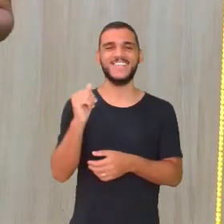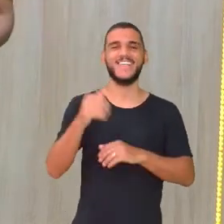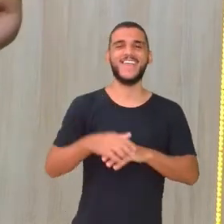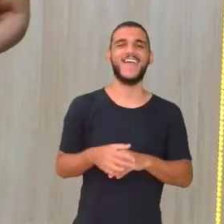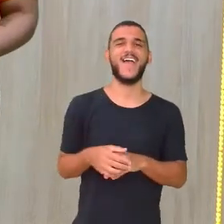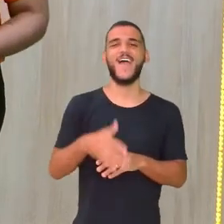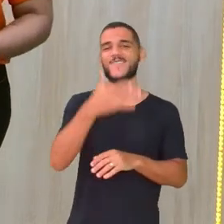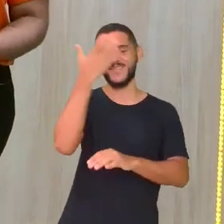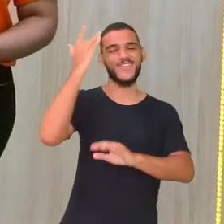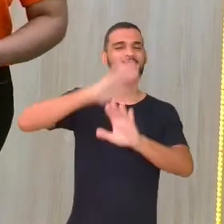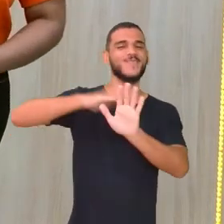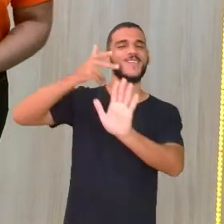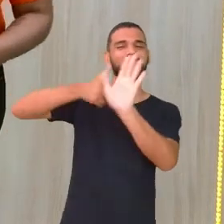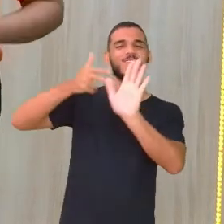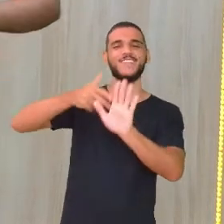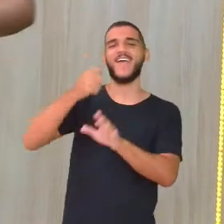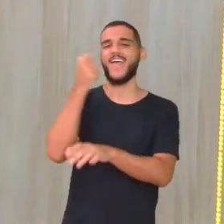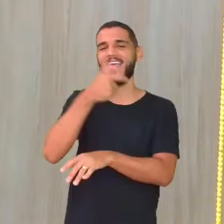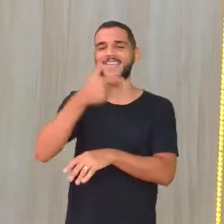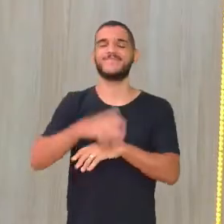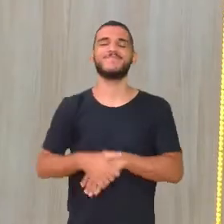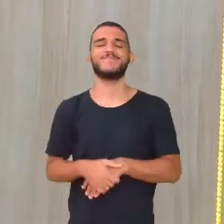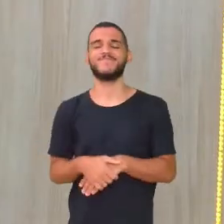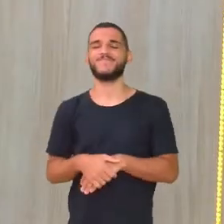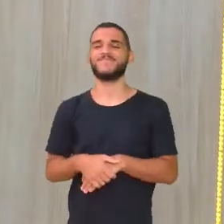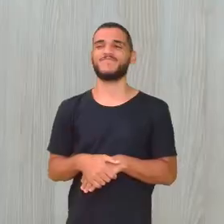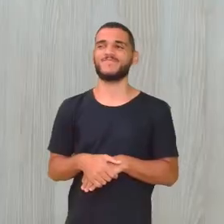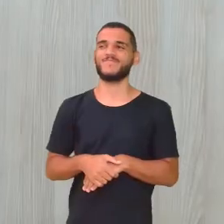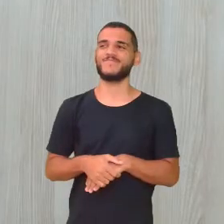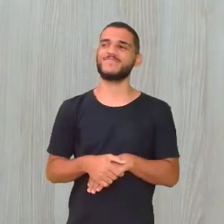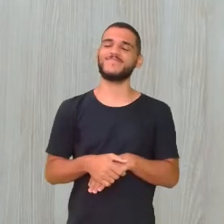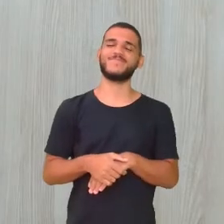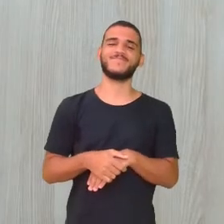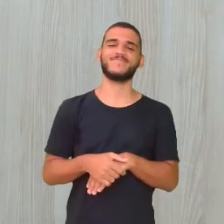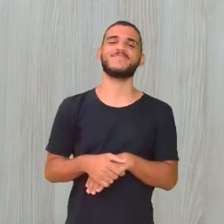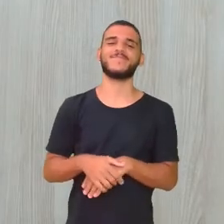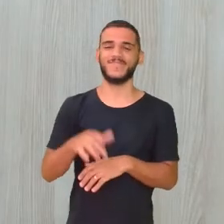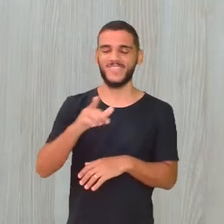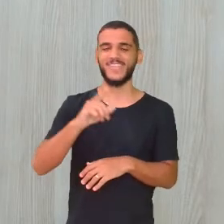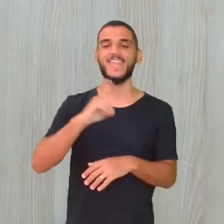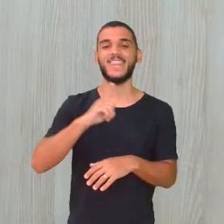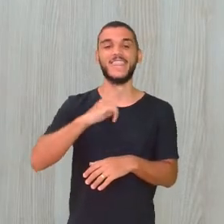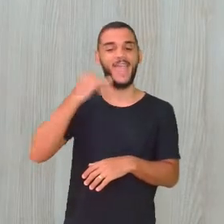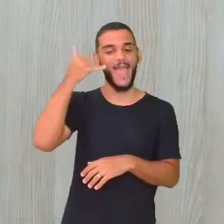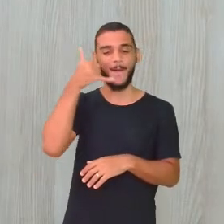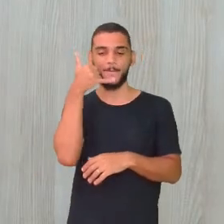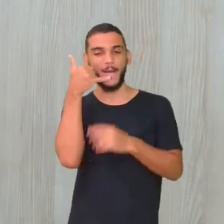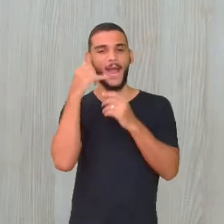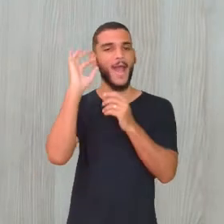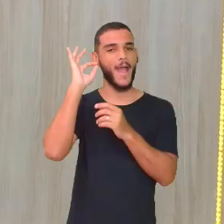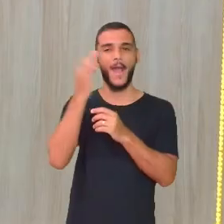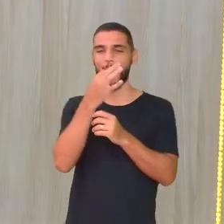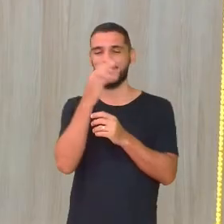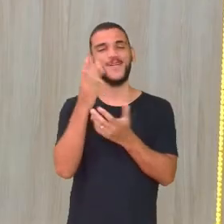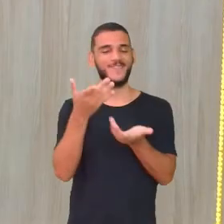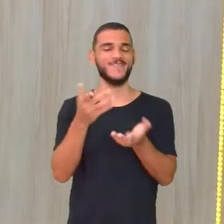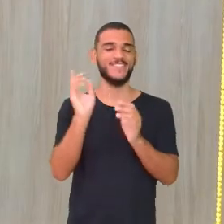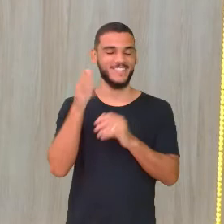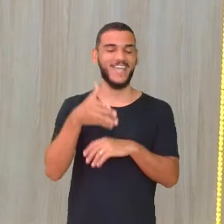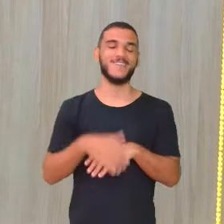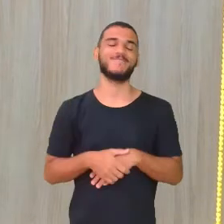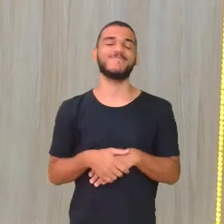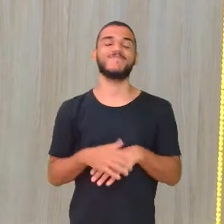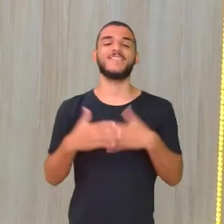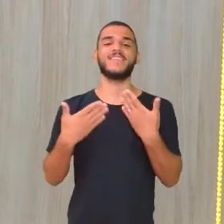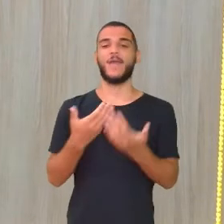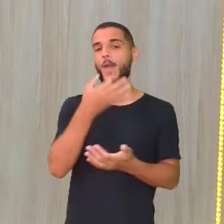Cleiton. Então, vamos lá. O microfone já tem, professora. Só basta... Então, o argumento de autoridade